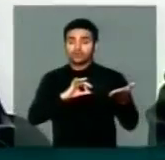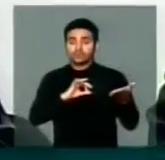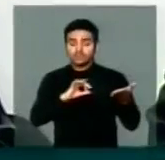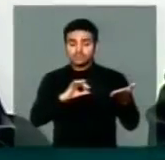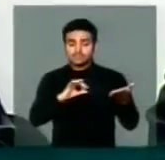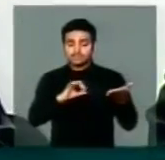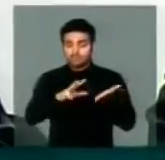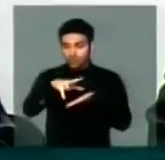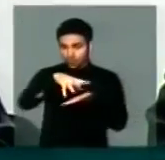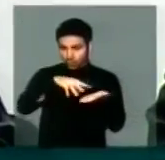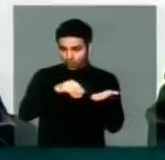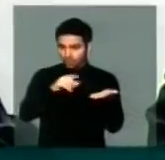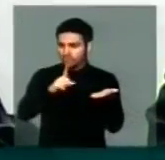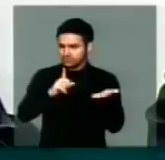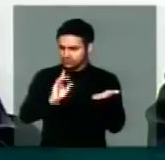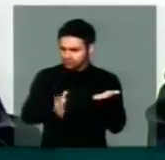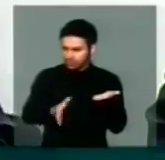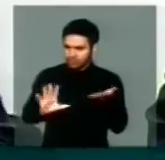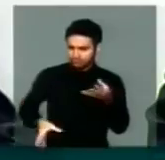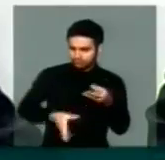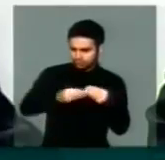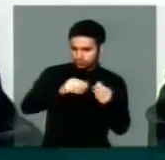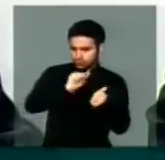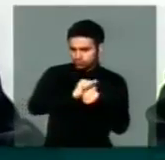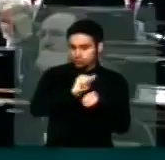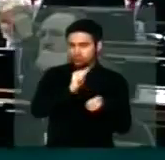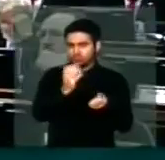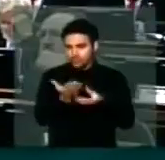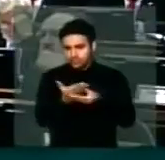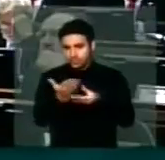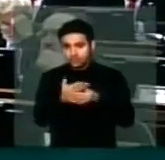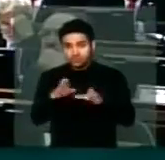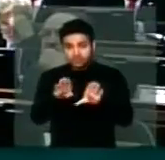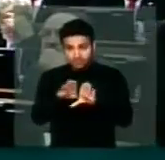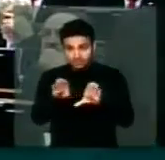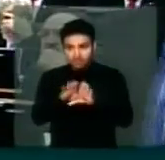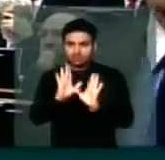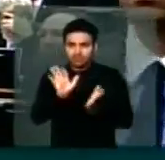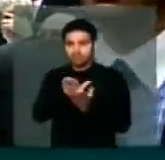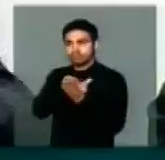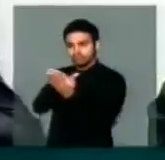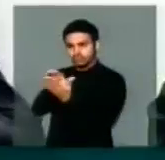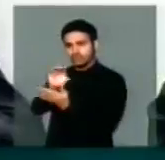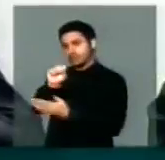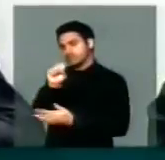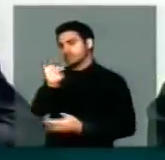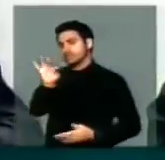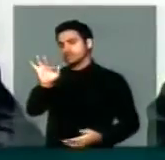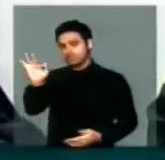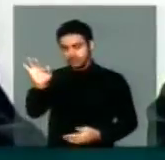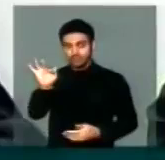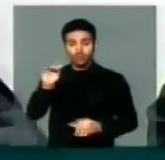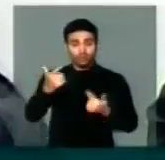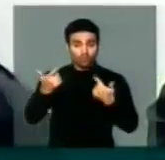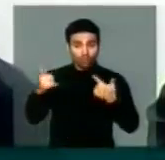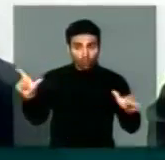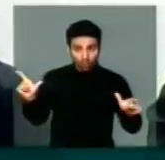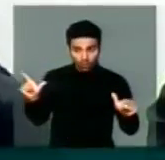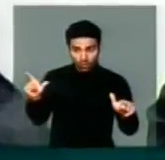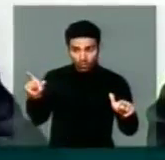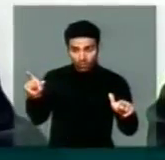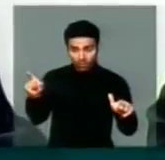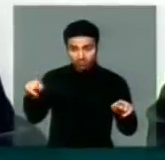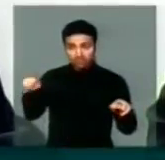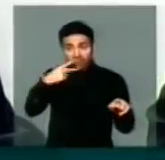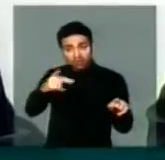cuja cópia lá se postulou juntada nesse procedimento, perante esse egresso Supremo Tribunal Federal, outros elementos fazem menção à